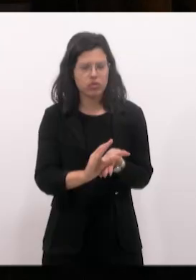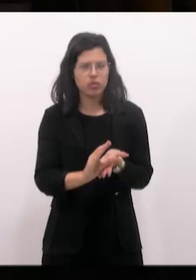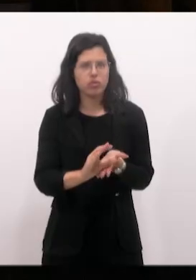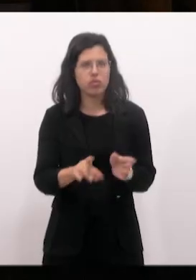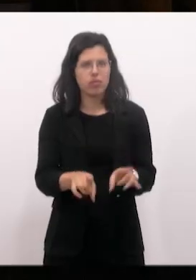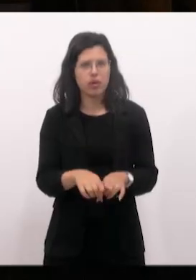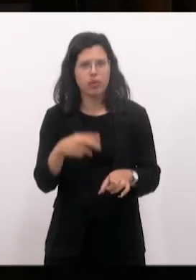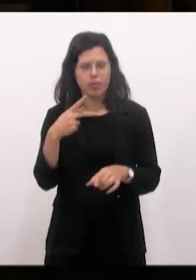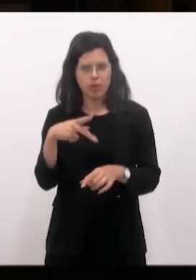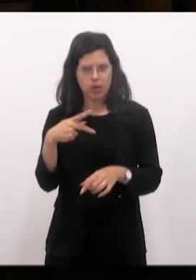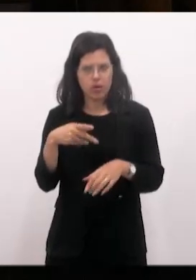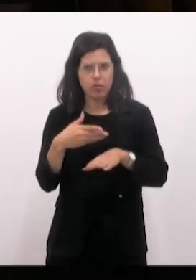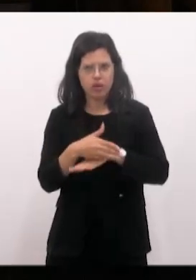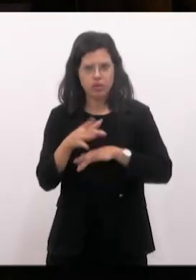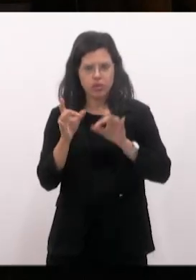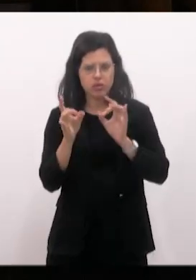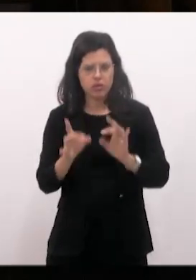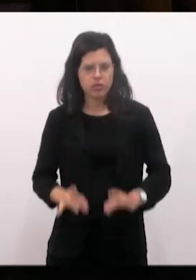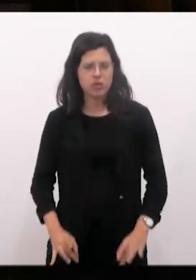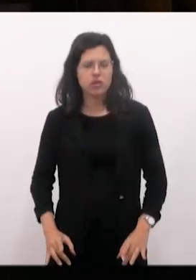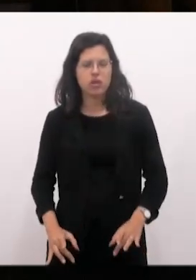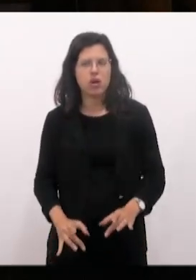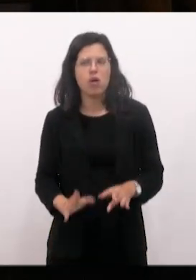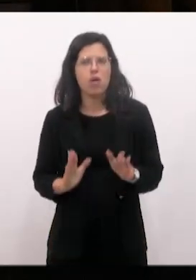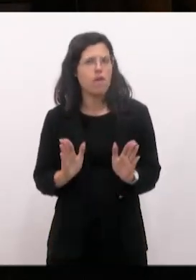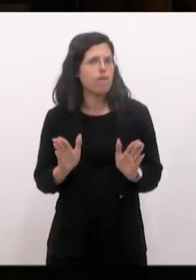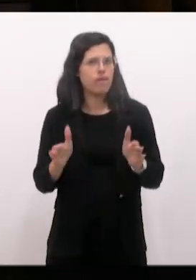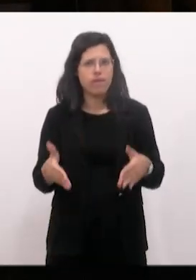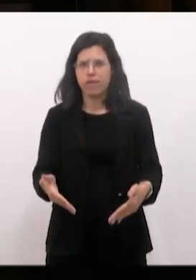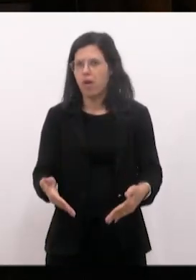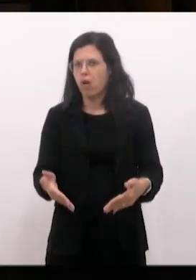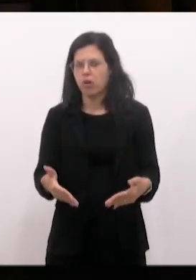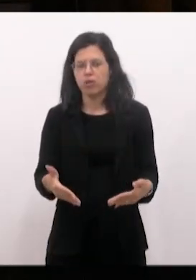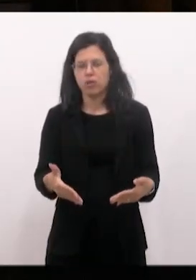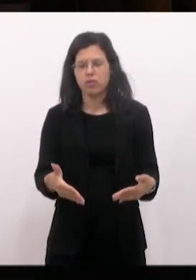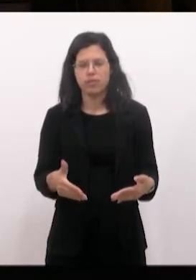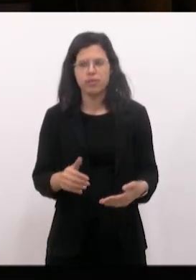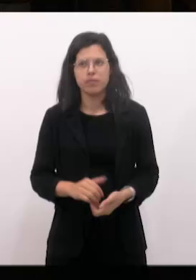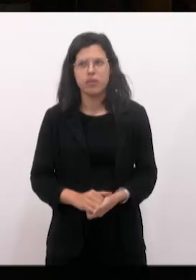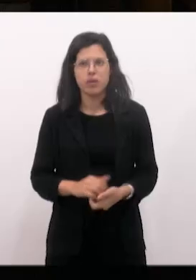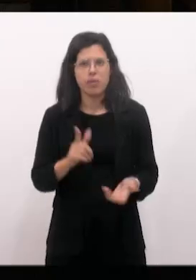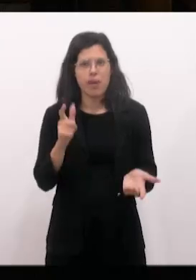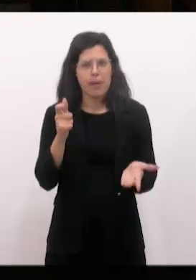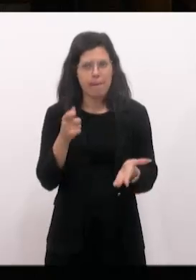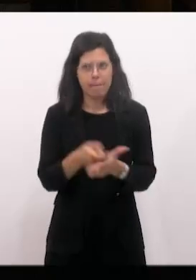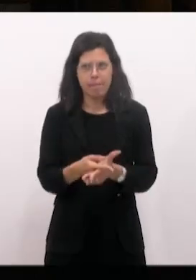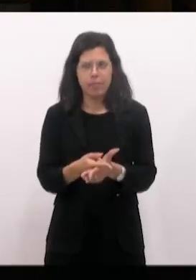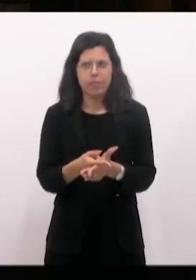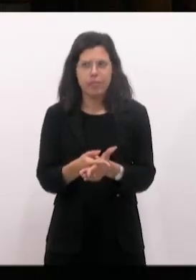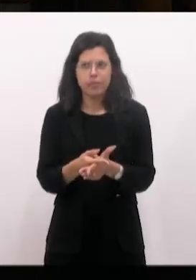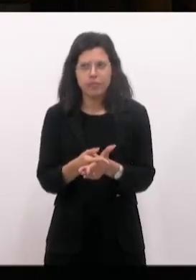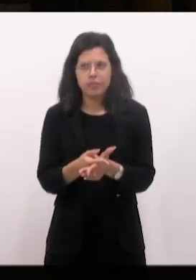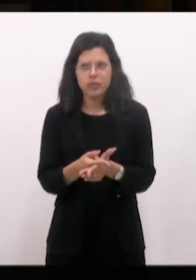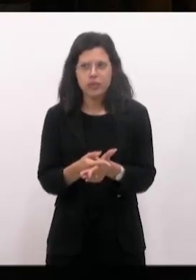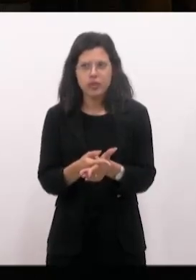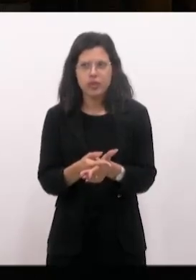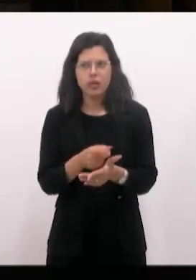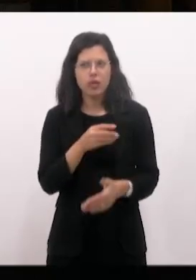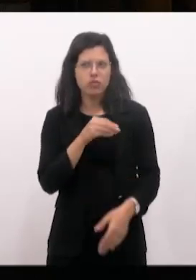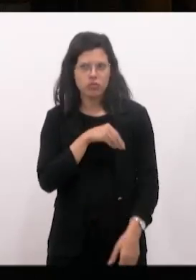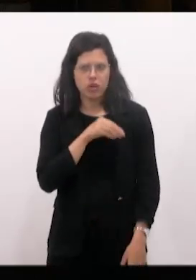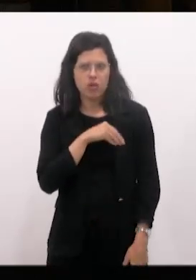de participação especial sejam voltados exatamente para pagar a folha de aposentados